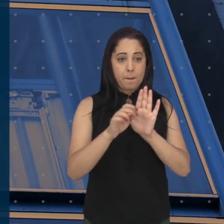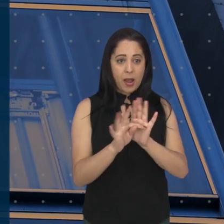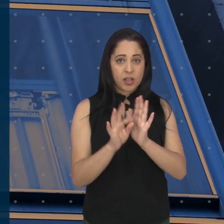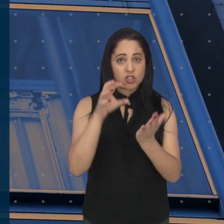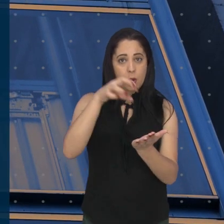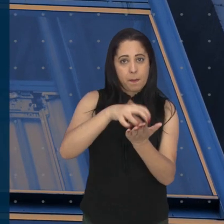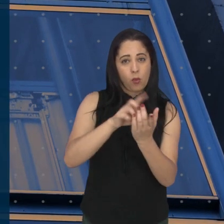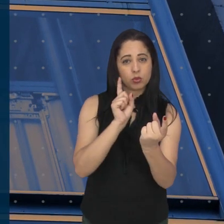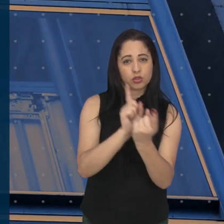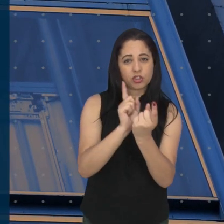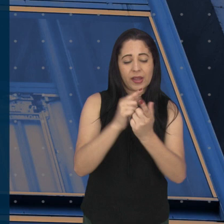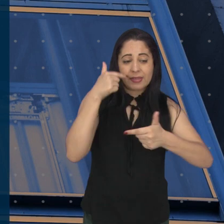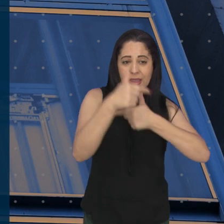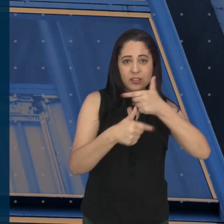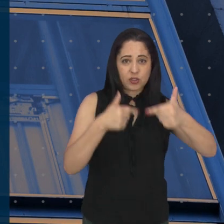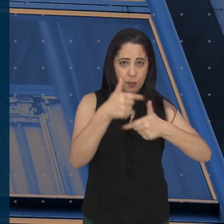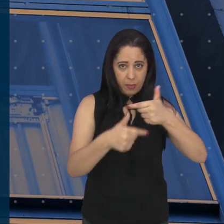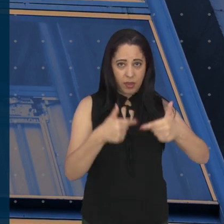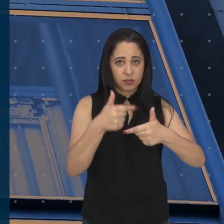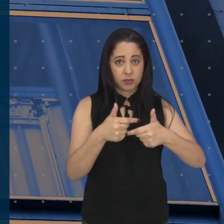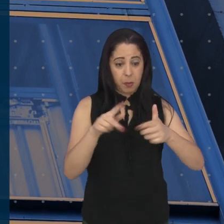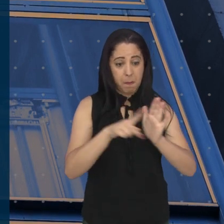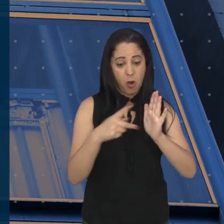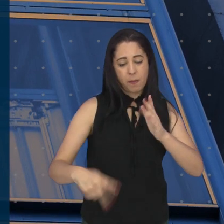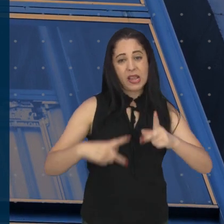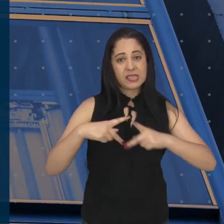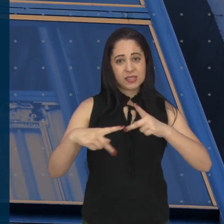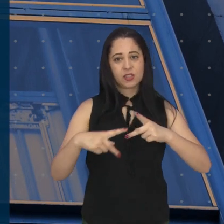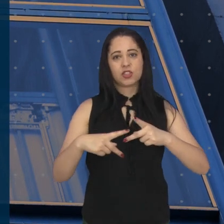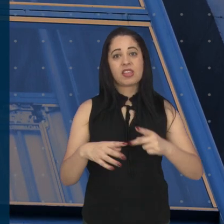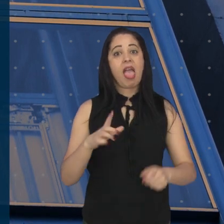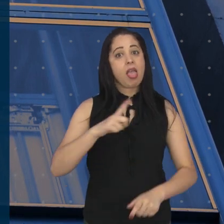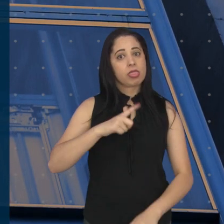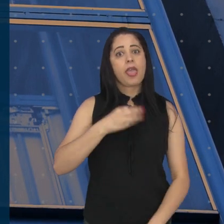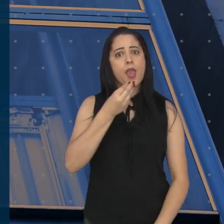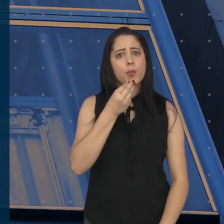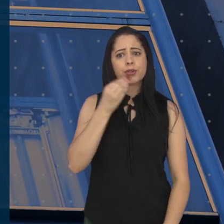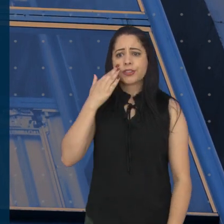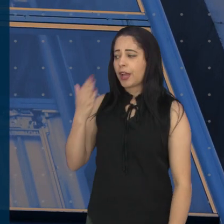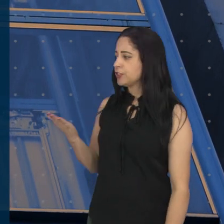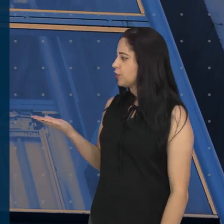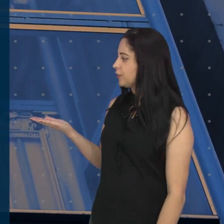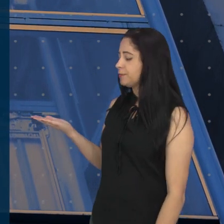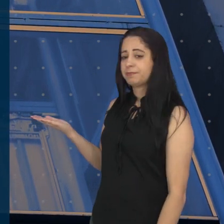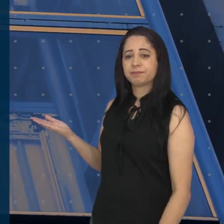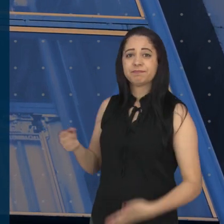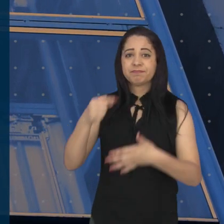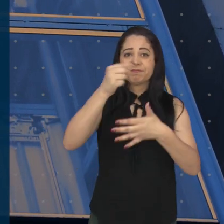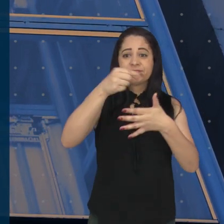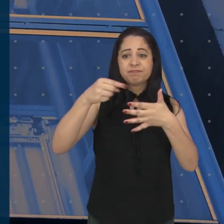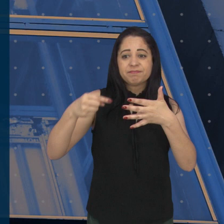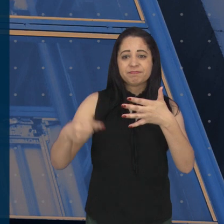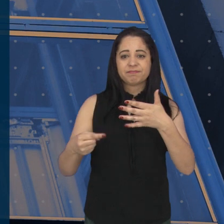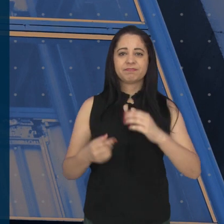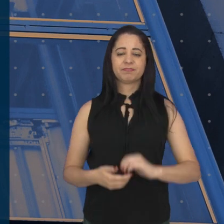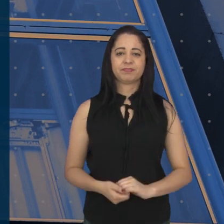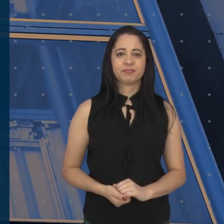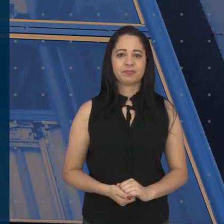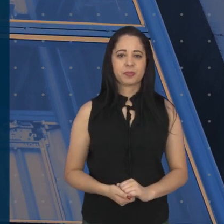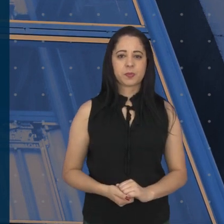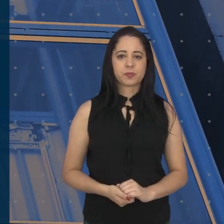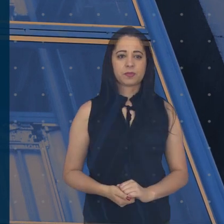O PAT, posto de atendimento ao trabalhador de São José dos Campos, tem oportunidades de emprego para